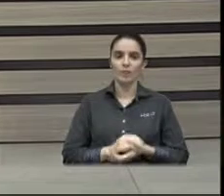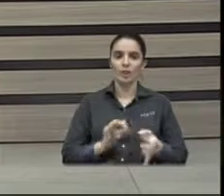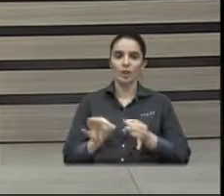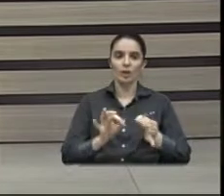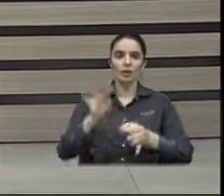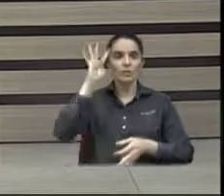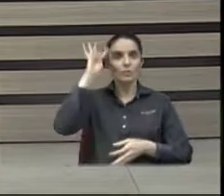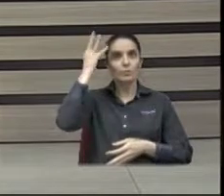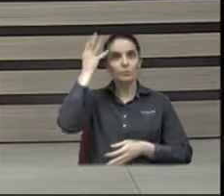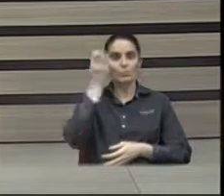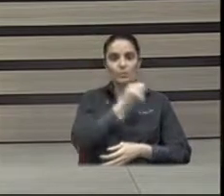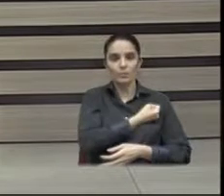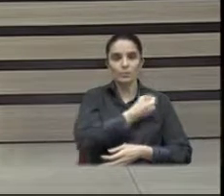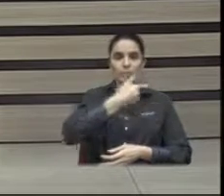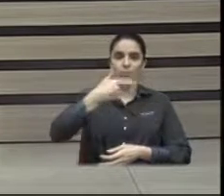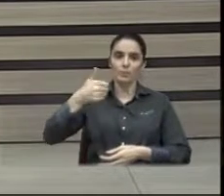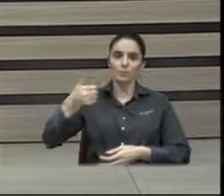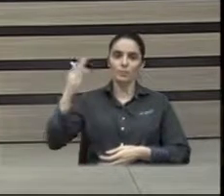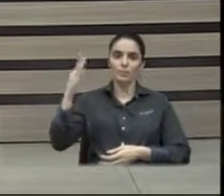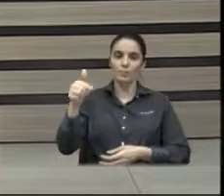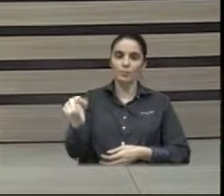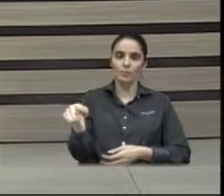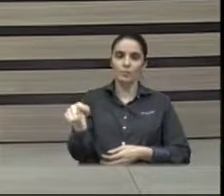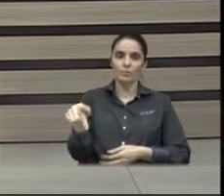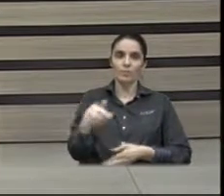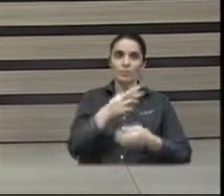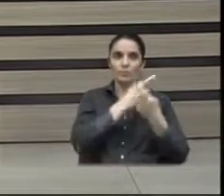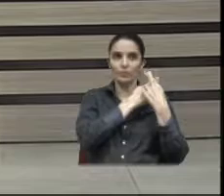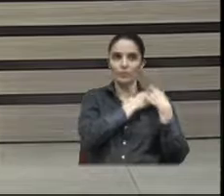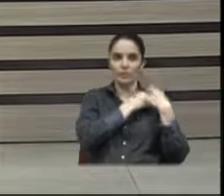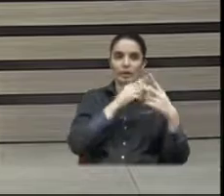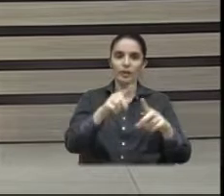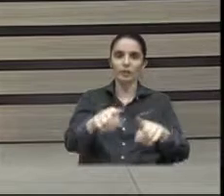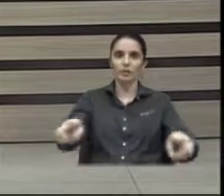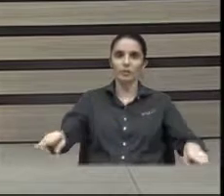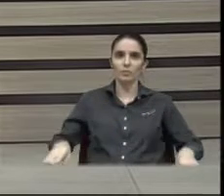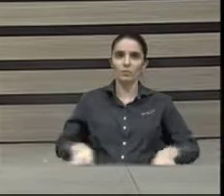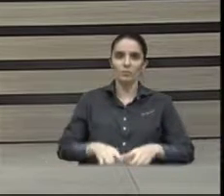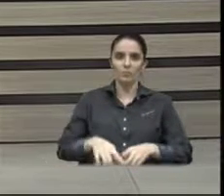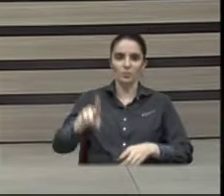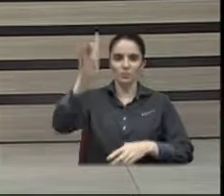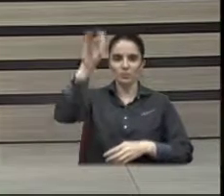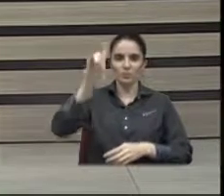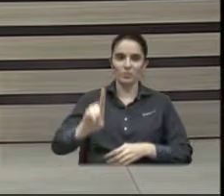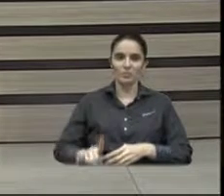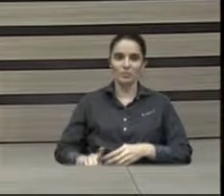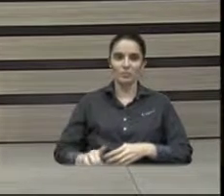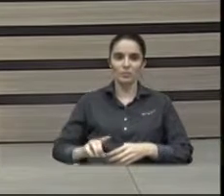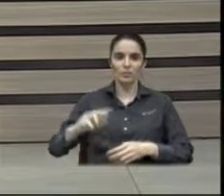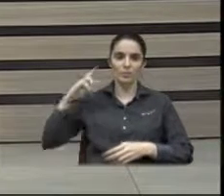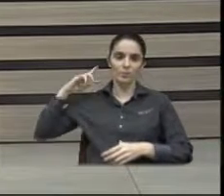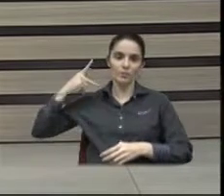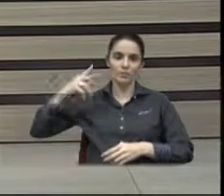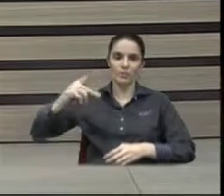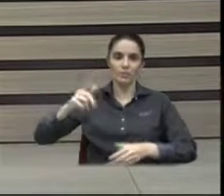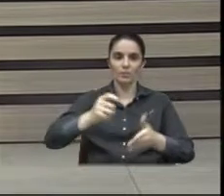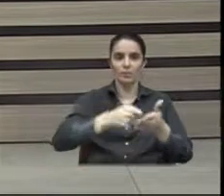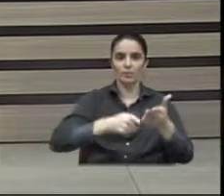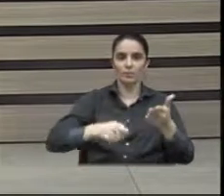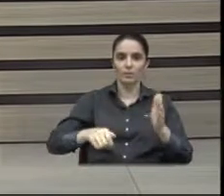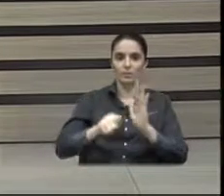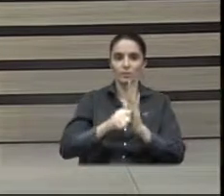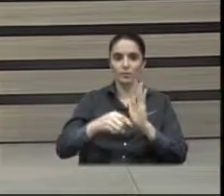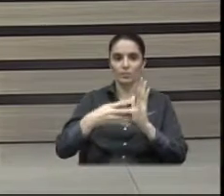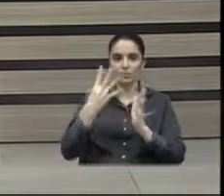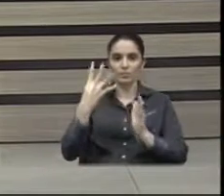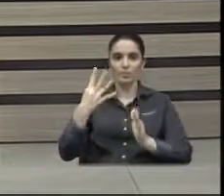Projeto de resolução número 21/2017, de autoria da mesa diretora, que altera a redação do artigo 4